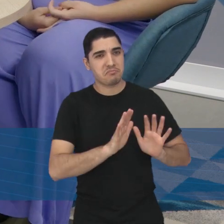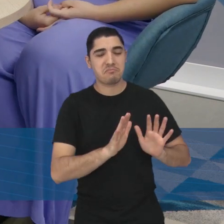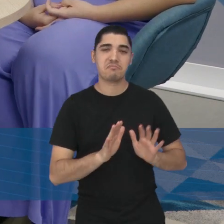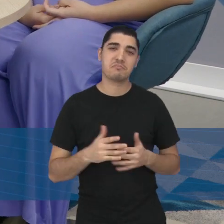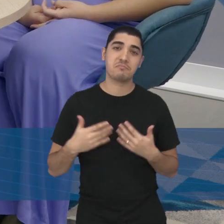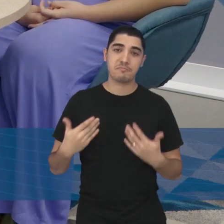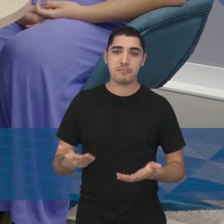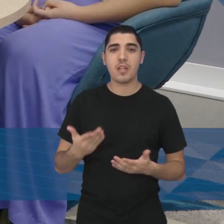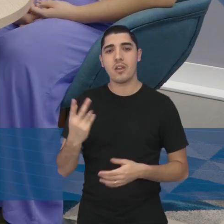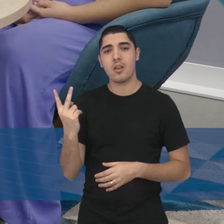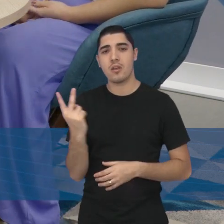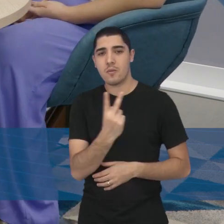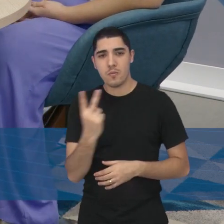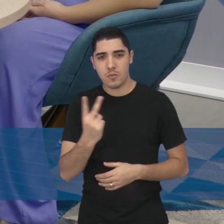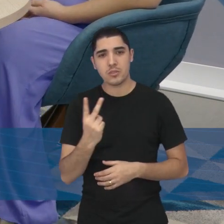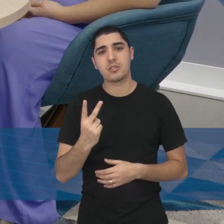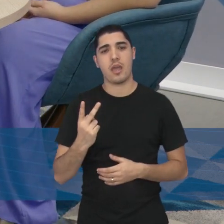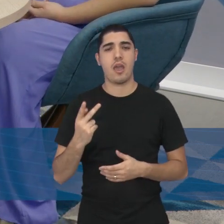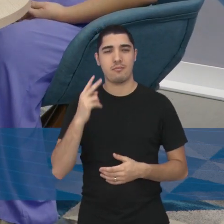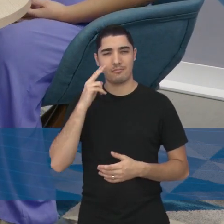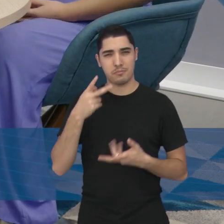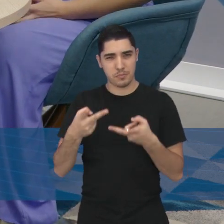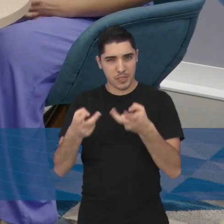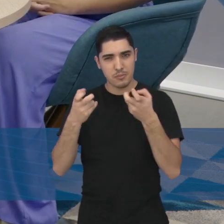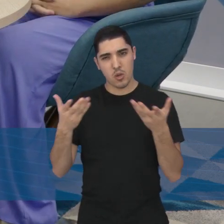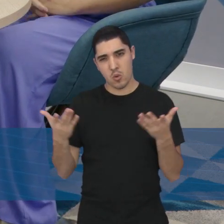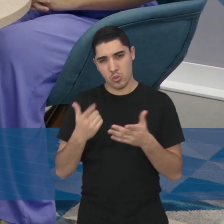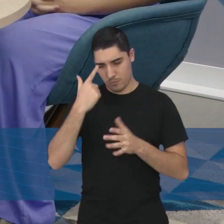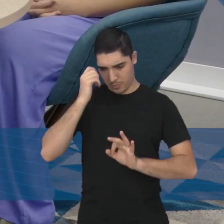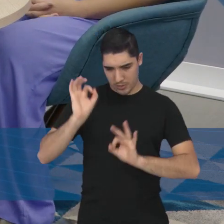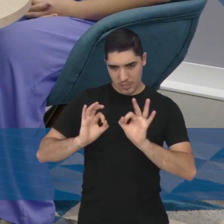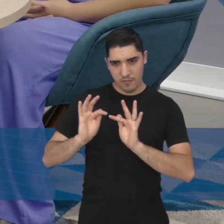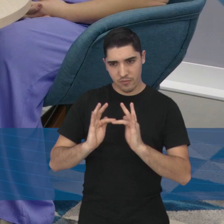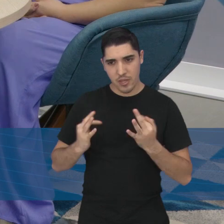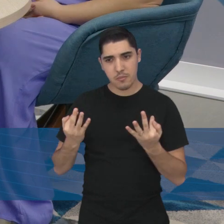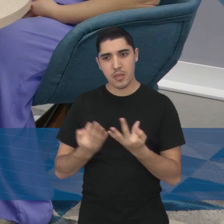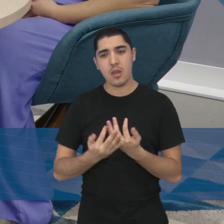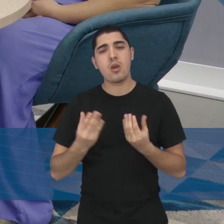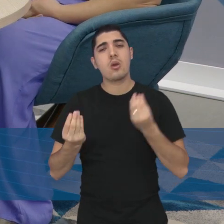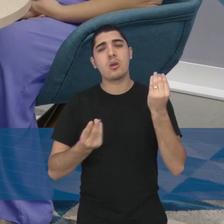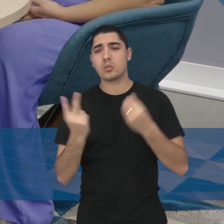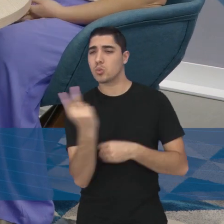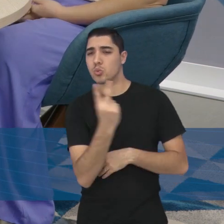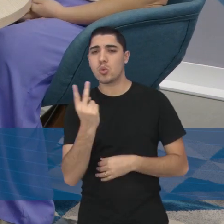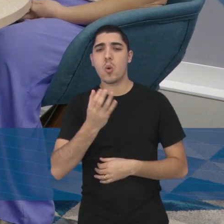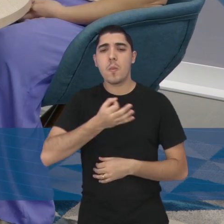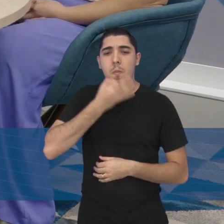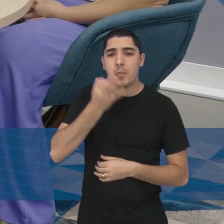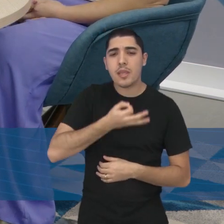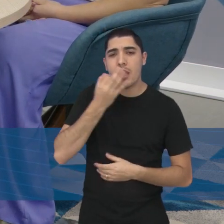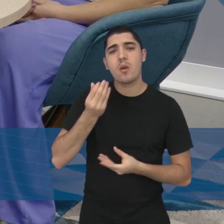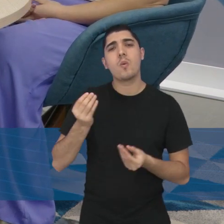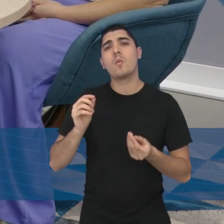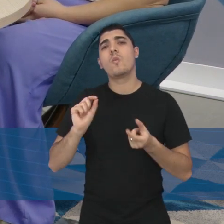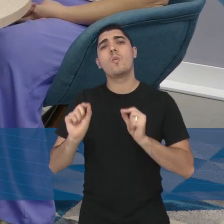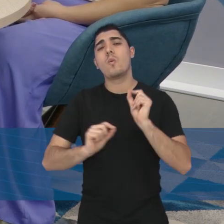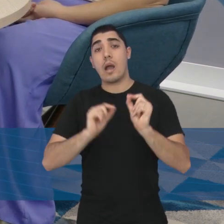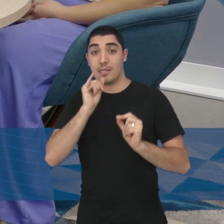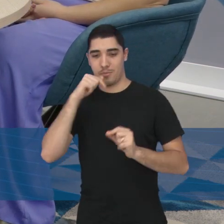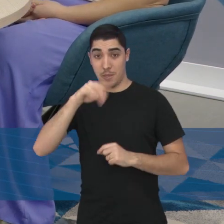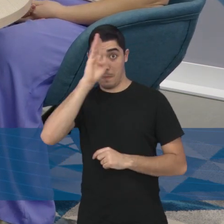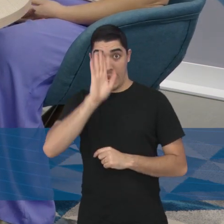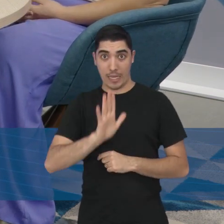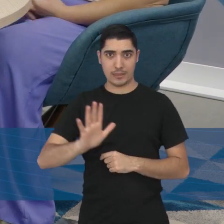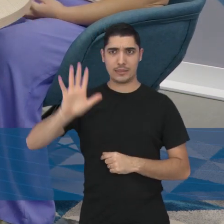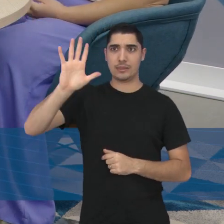né, que o planejamento familiar ele é, né, oferecido também pelo SUS. Como que vocês avaliam essa condição hoje, né? Nós temos um